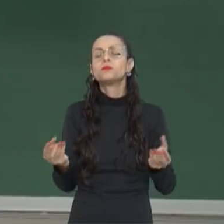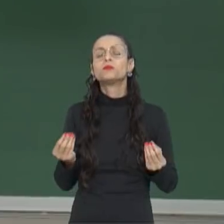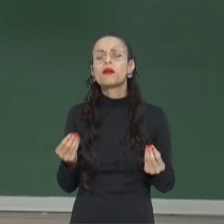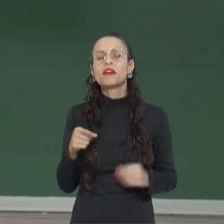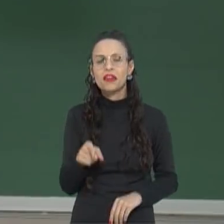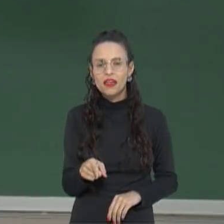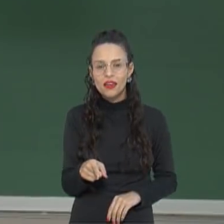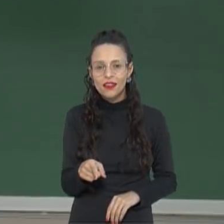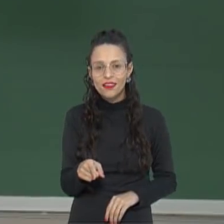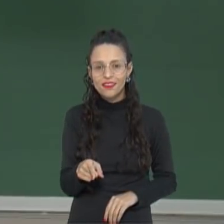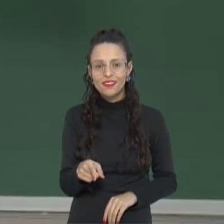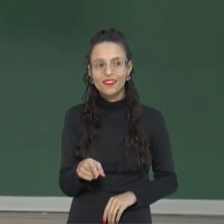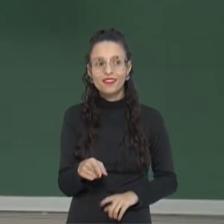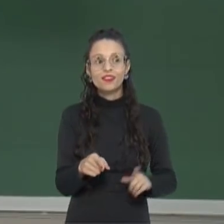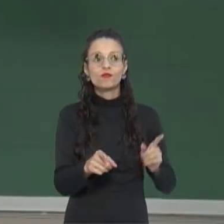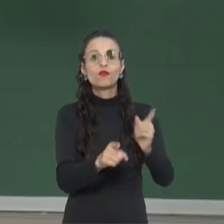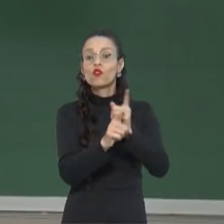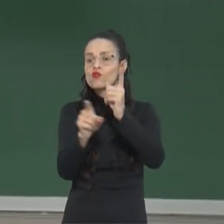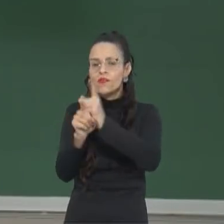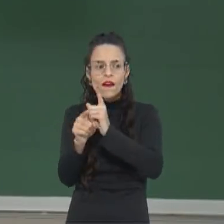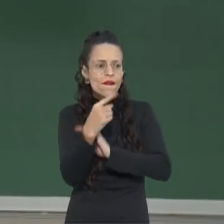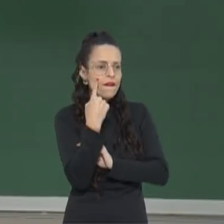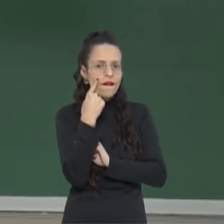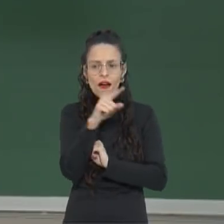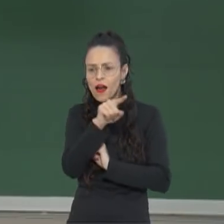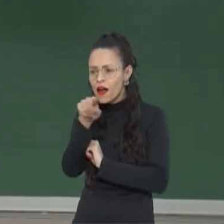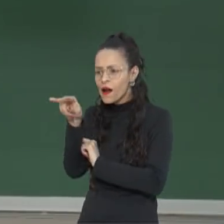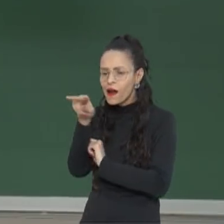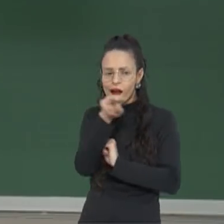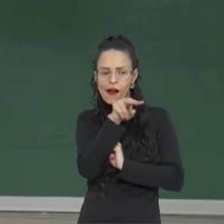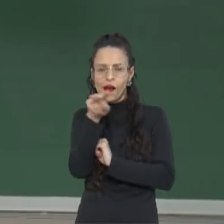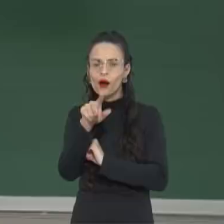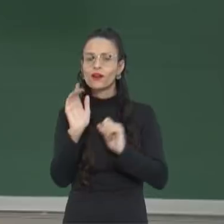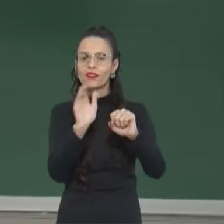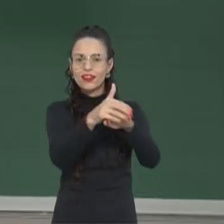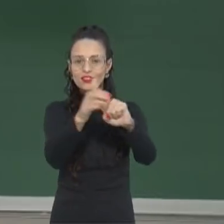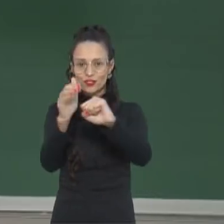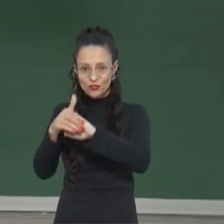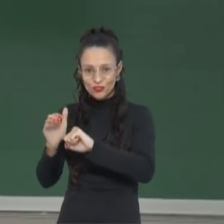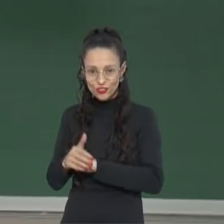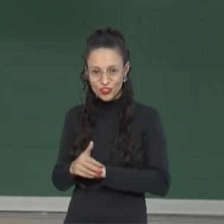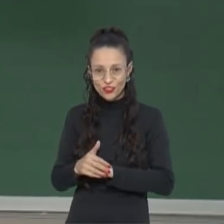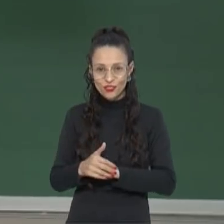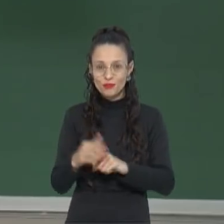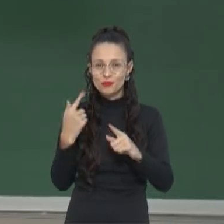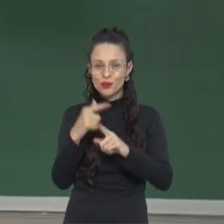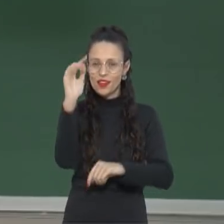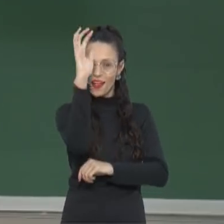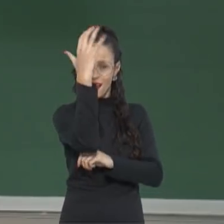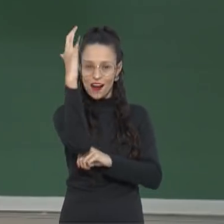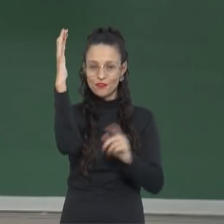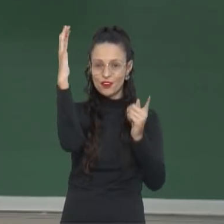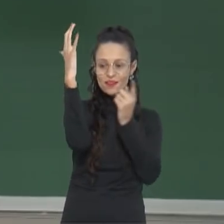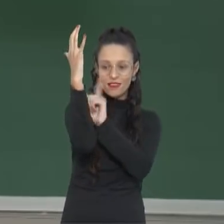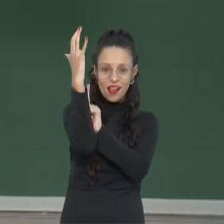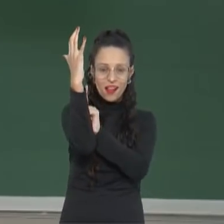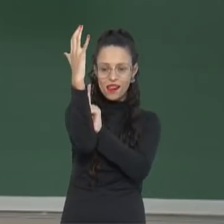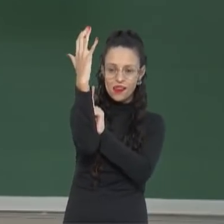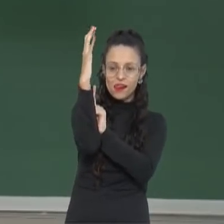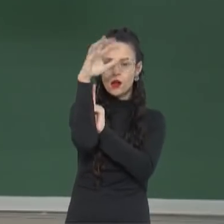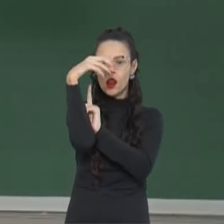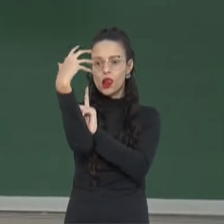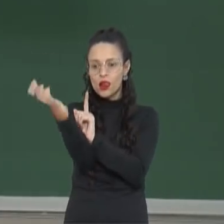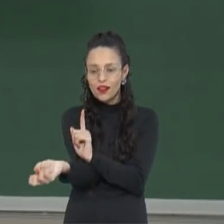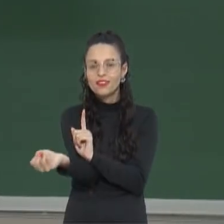isso? Encontraram onde os Vietcongs estariam escondidos nas florestas. Sem a proteção das folhas, mais fácil de visualizar